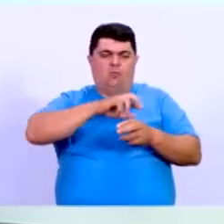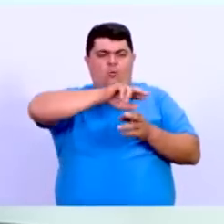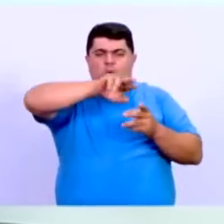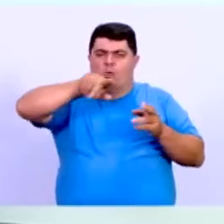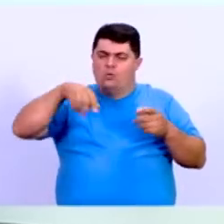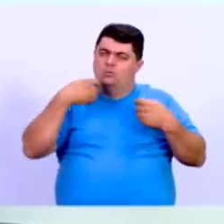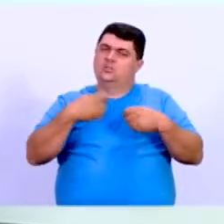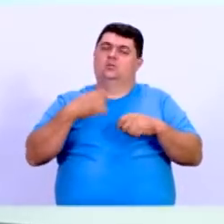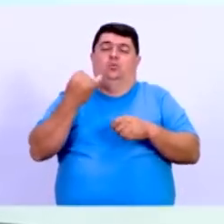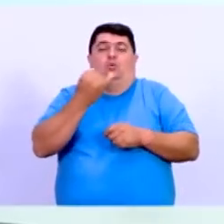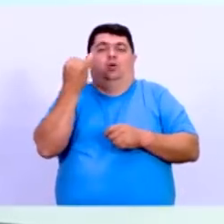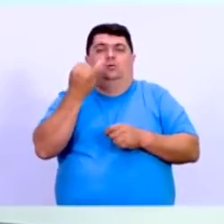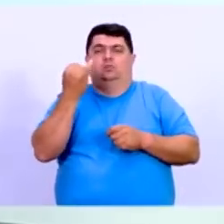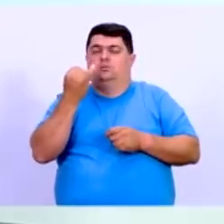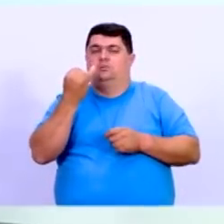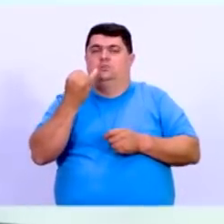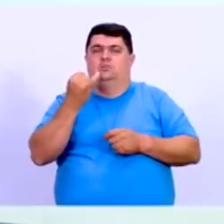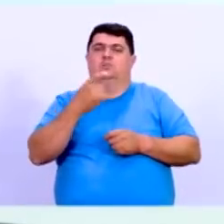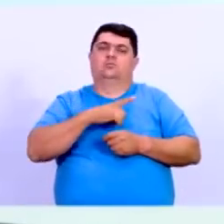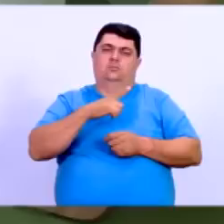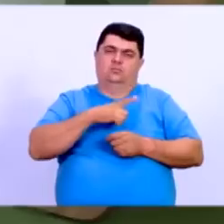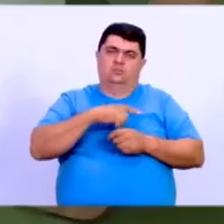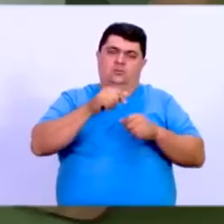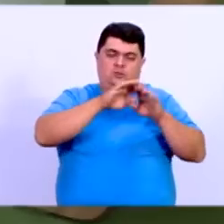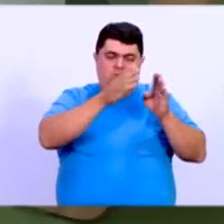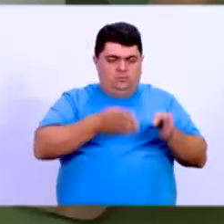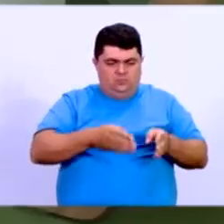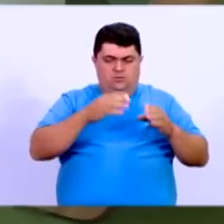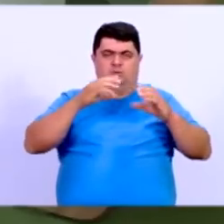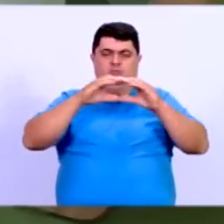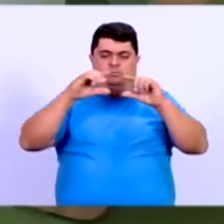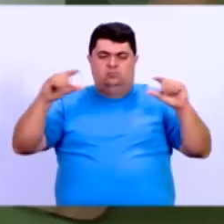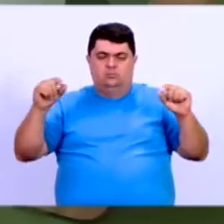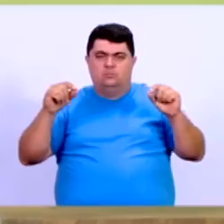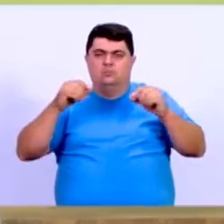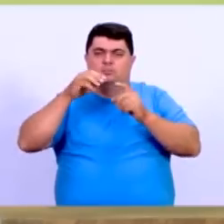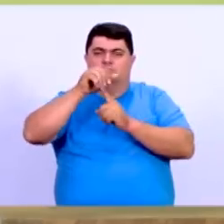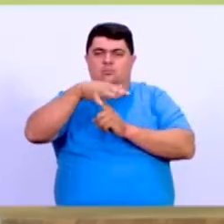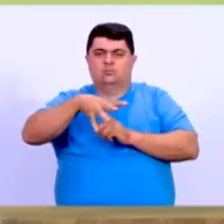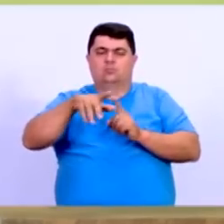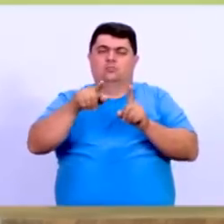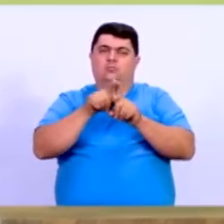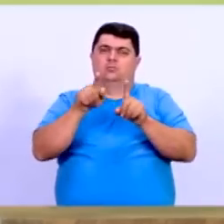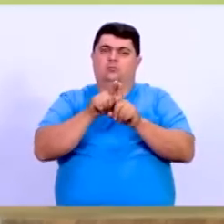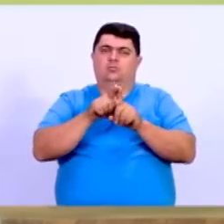equipamentos. Tudo bem? Para poder fazer essa comunicação, não é isso, professor? Opa, hoje a gente está falando da